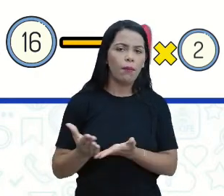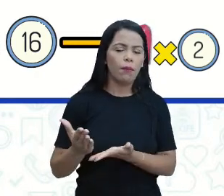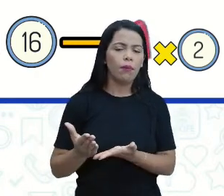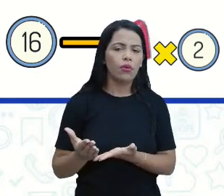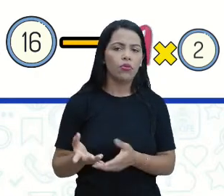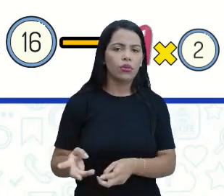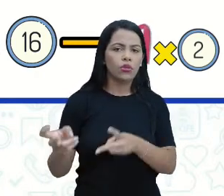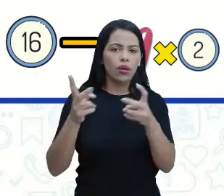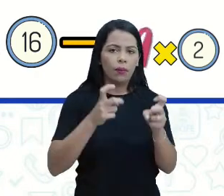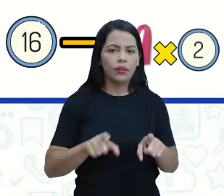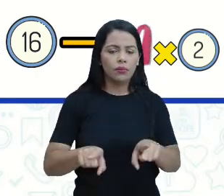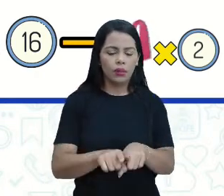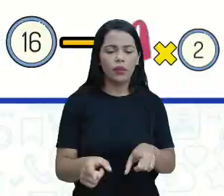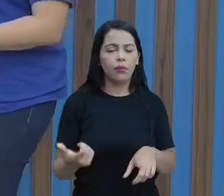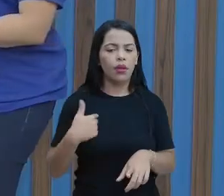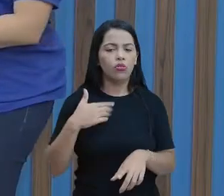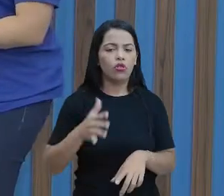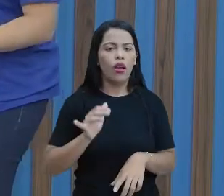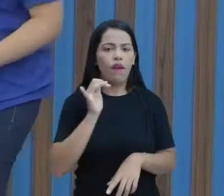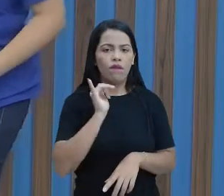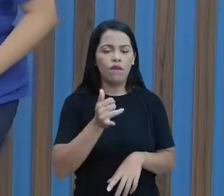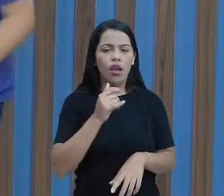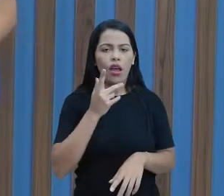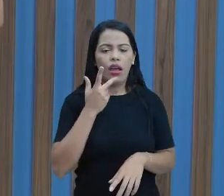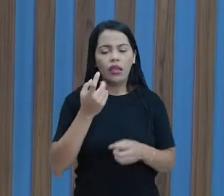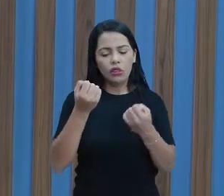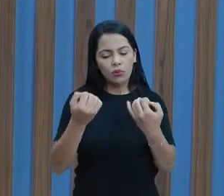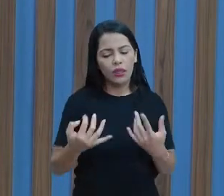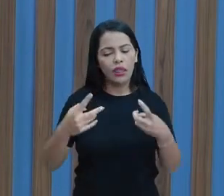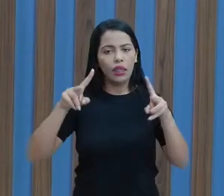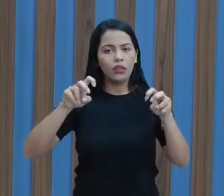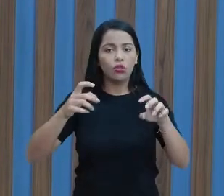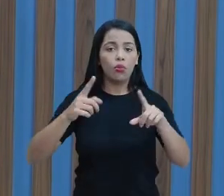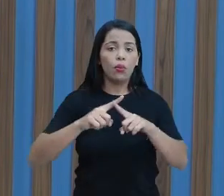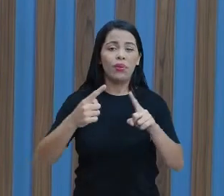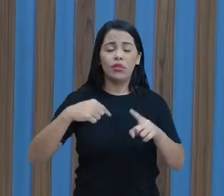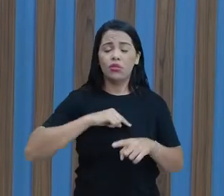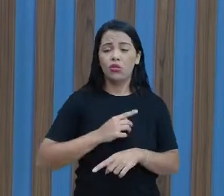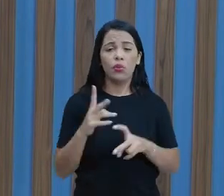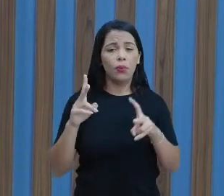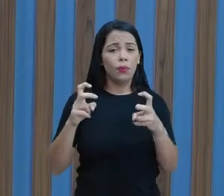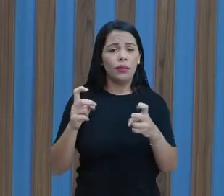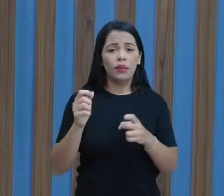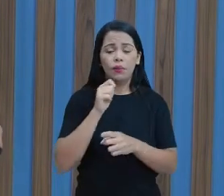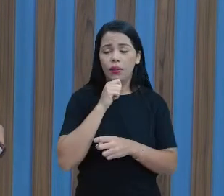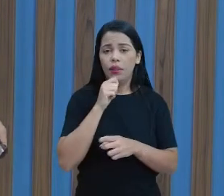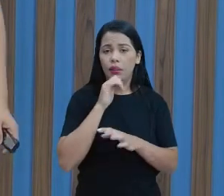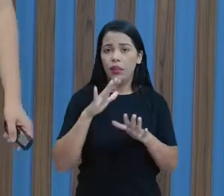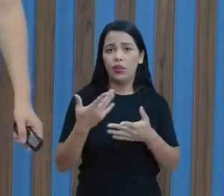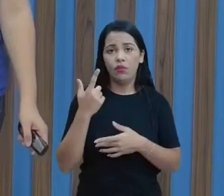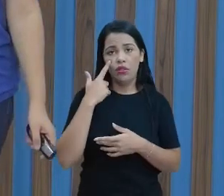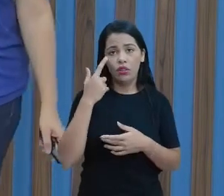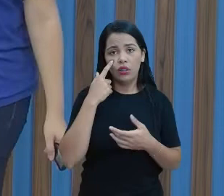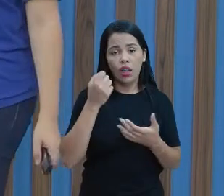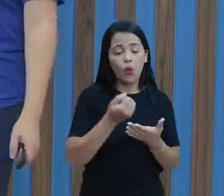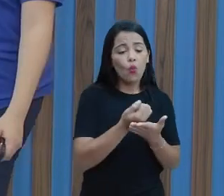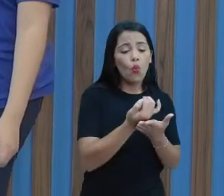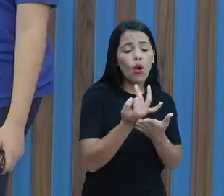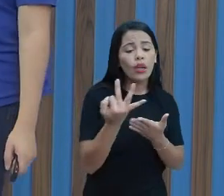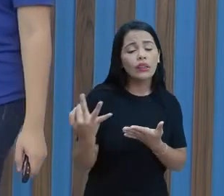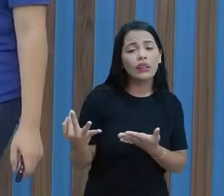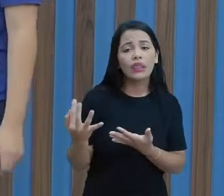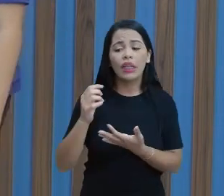gente não havia escrito ainda, né? O que a gente pode dizer? Que a quantidade de pães, ela vai ser calculada de acordo